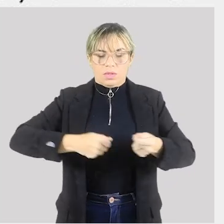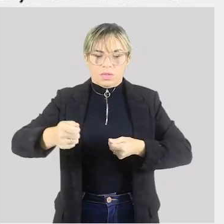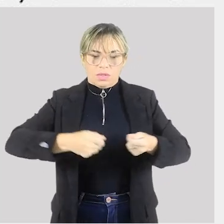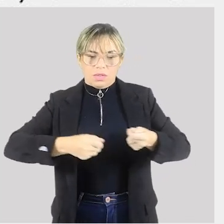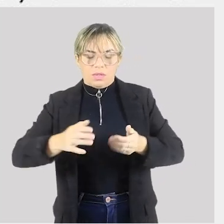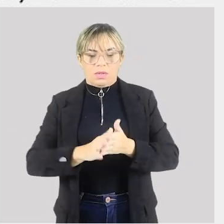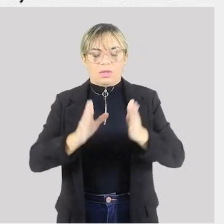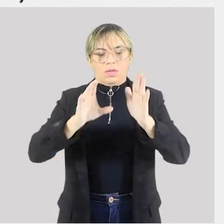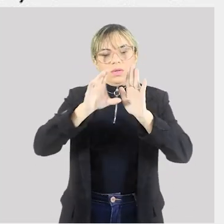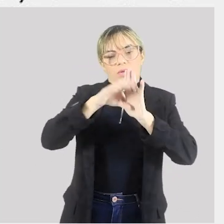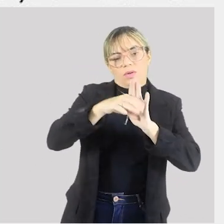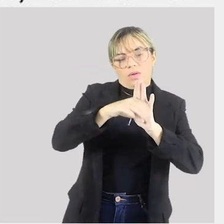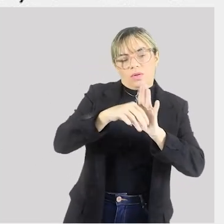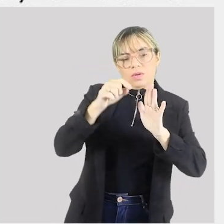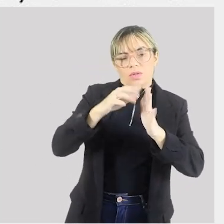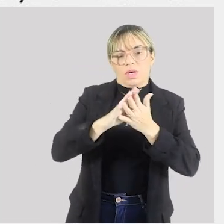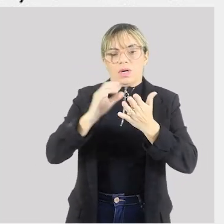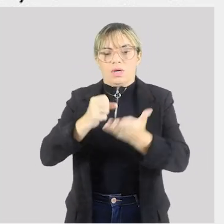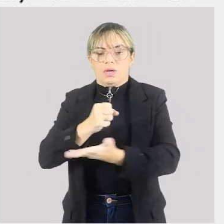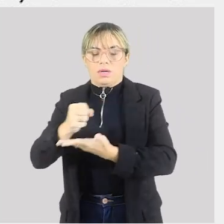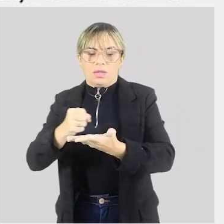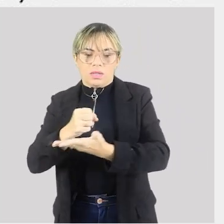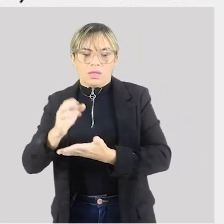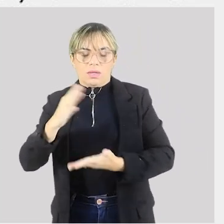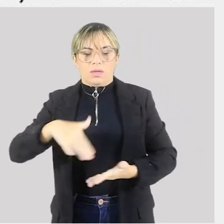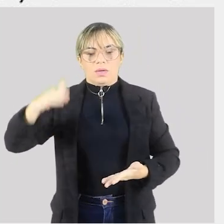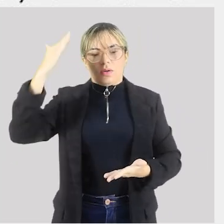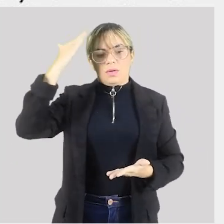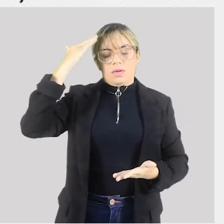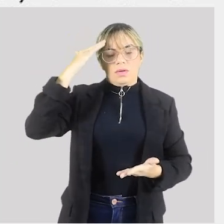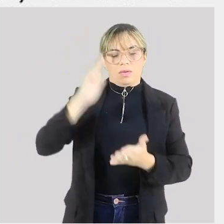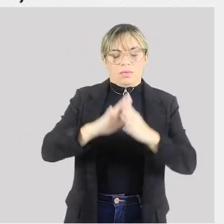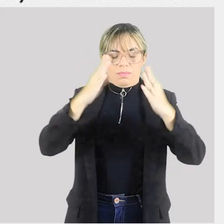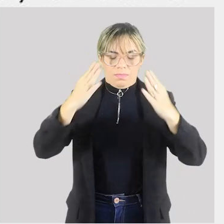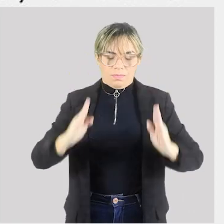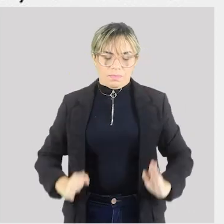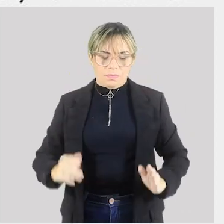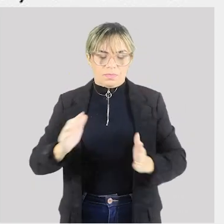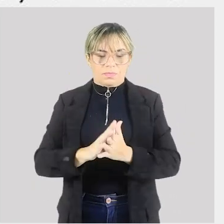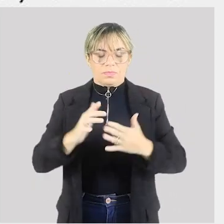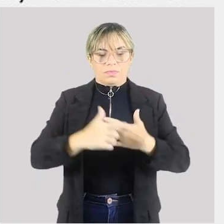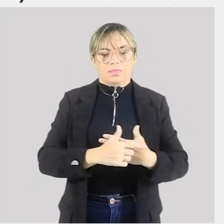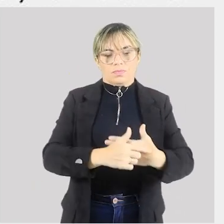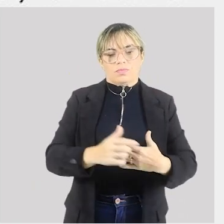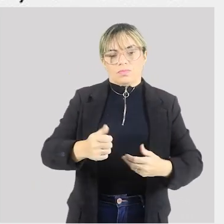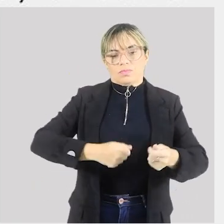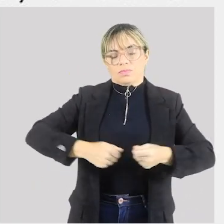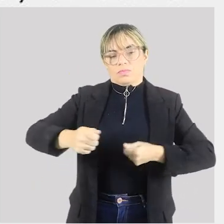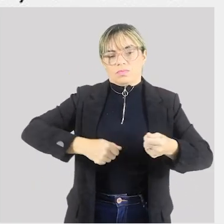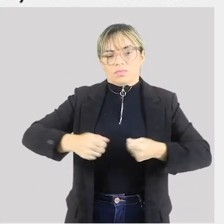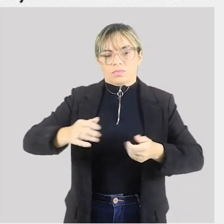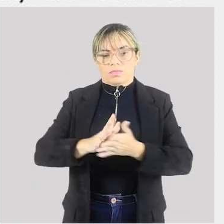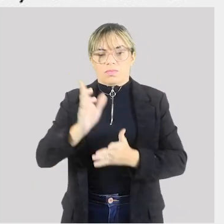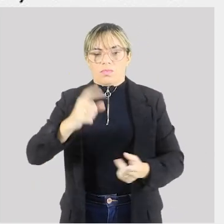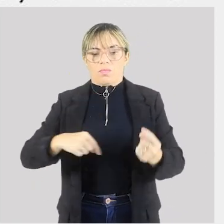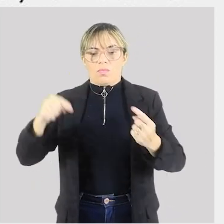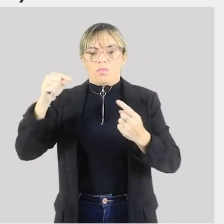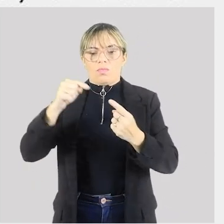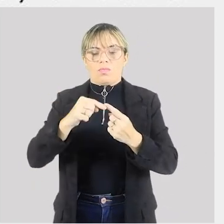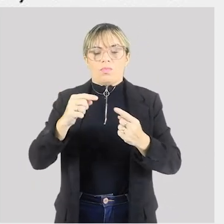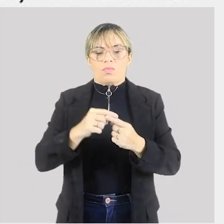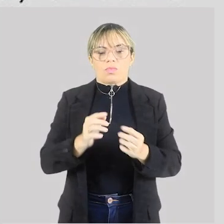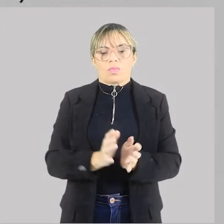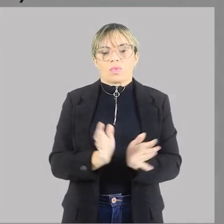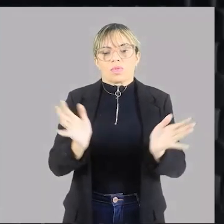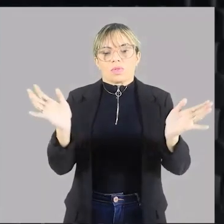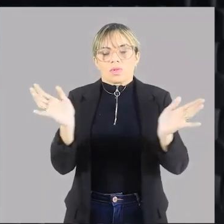né, dessas noções, nós podemos observar que, quando se fala de função administrativa, o objetivo é alcançar um conjunto